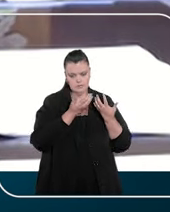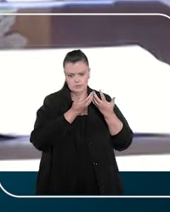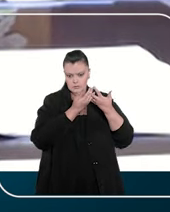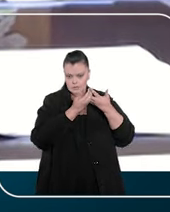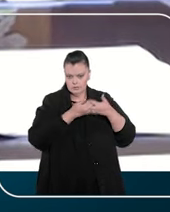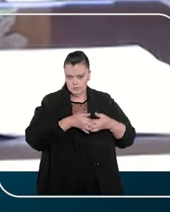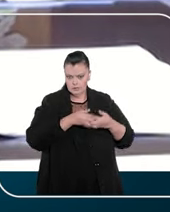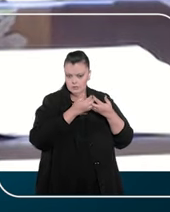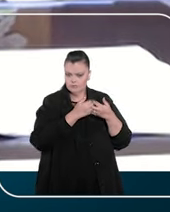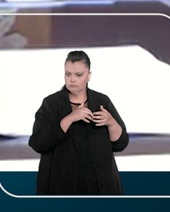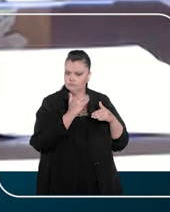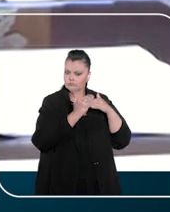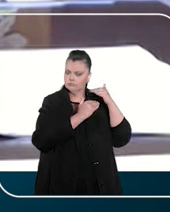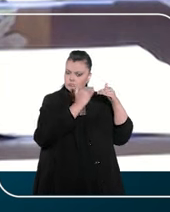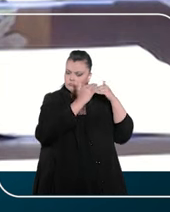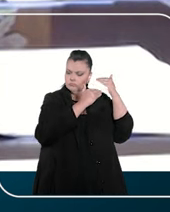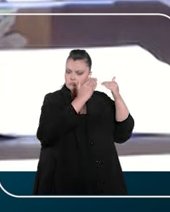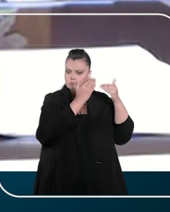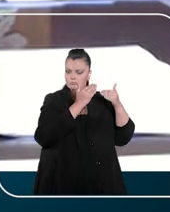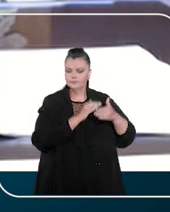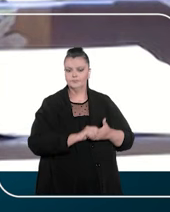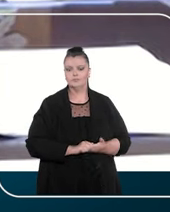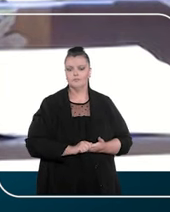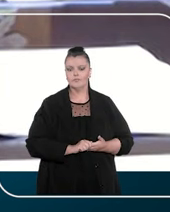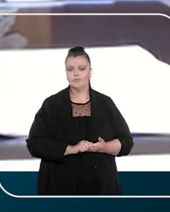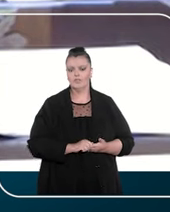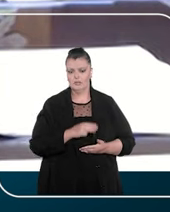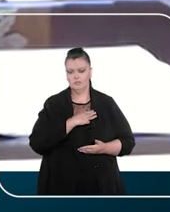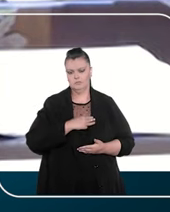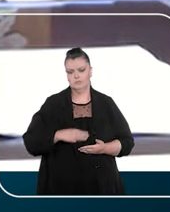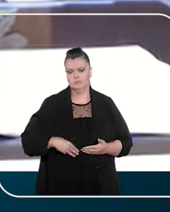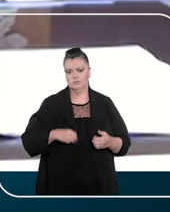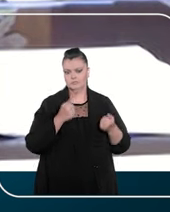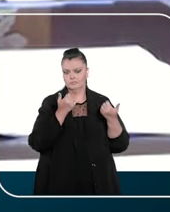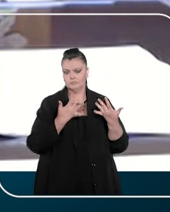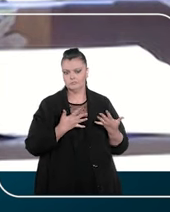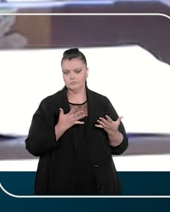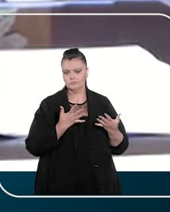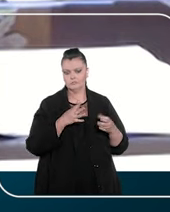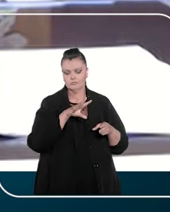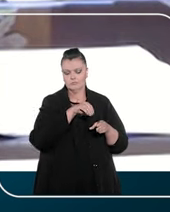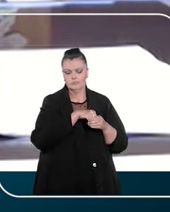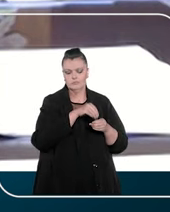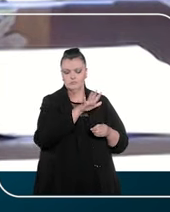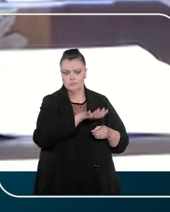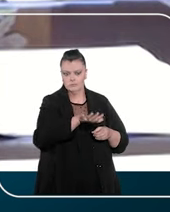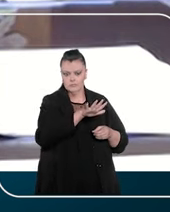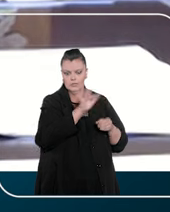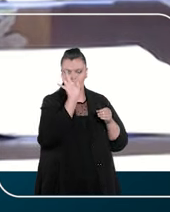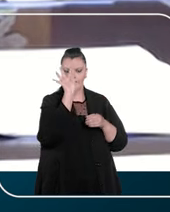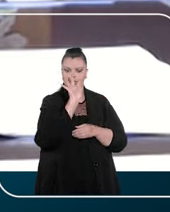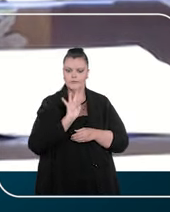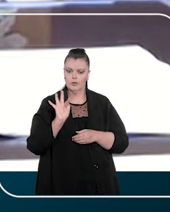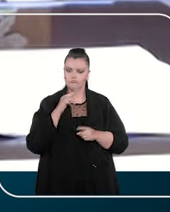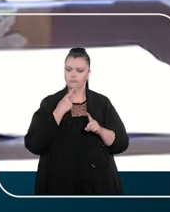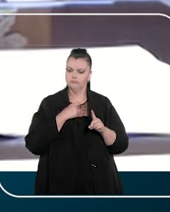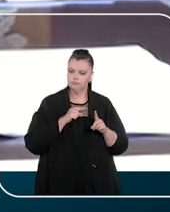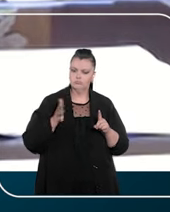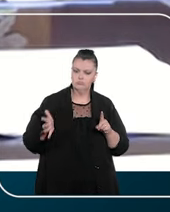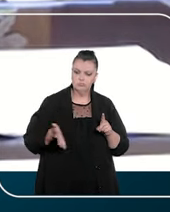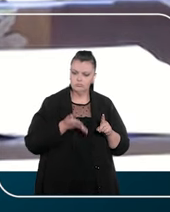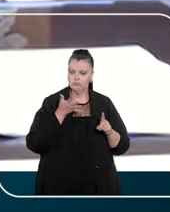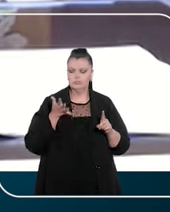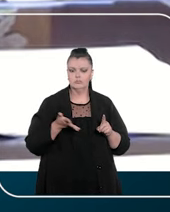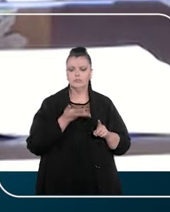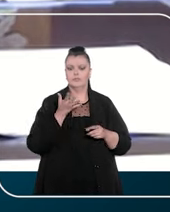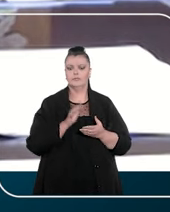referiu o ministro Rogério Schietti. É lá na faculdade que a gente vai ter que ensinar e insistir nisso, que